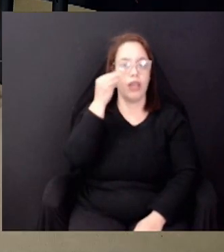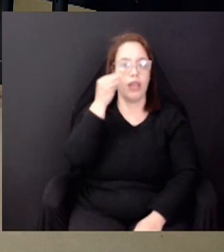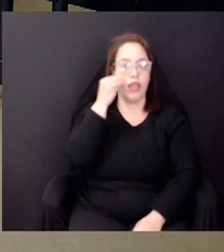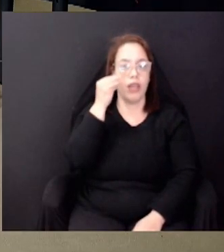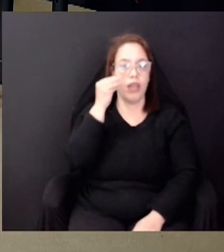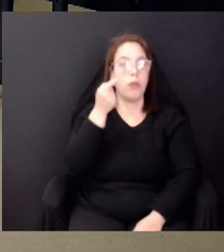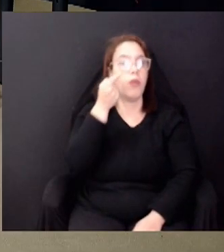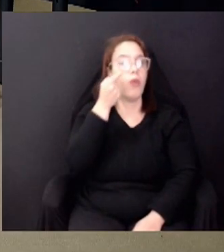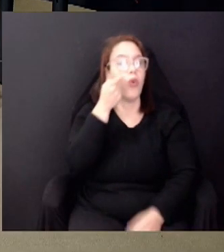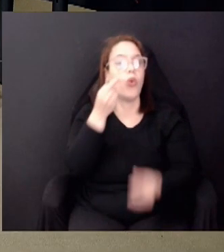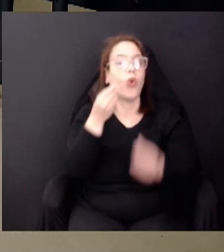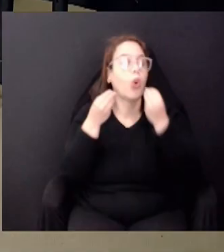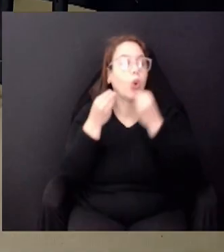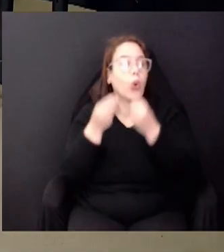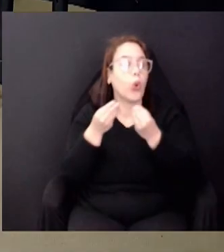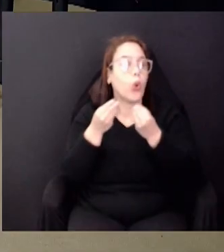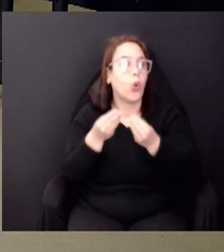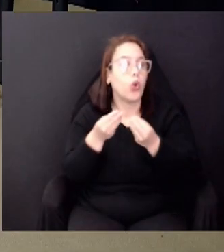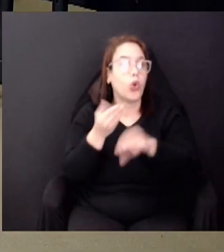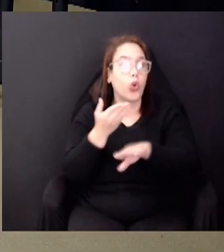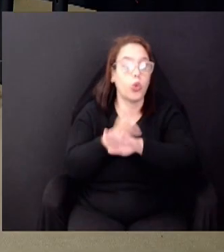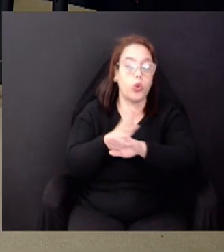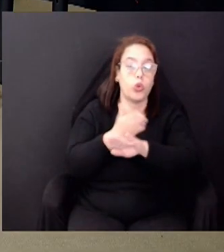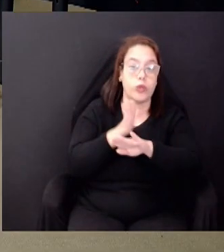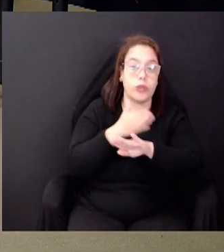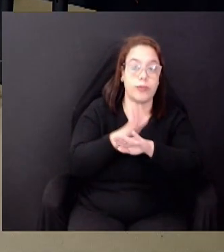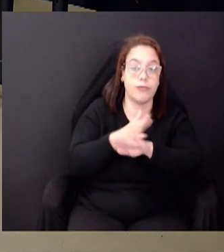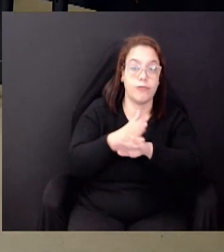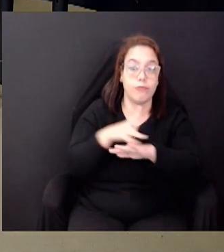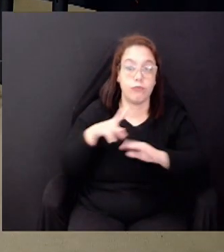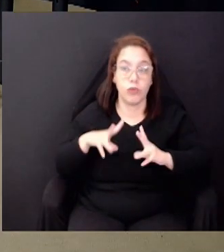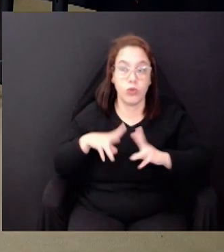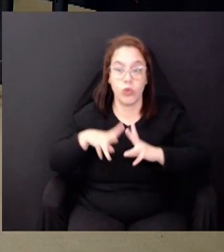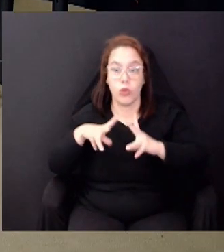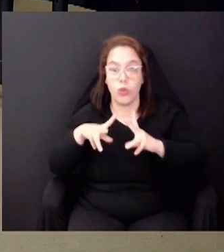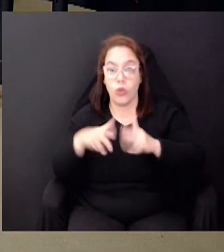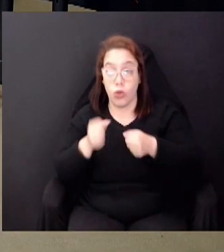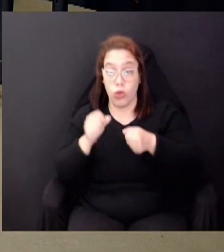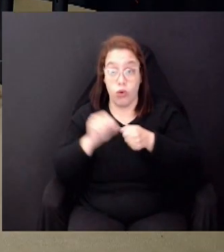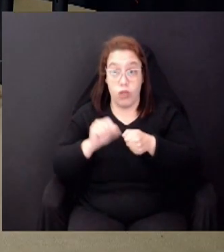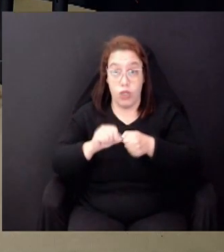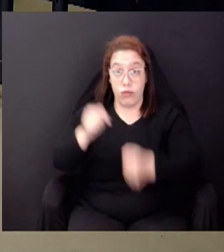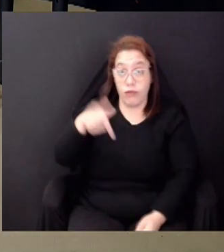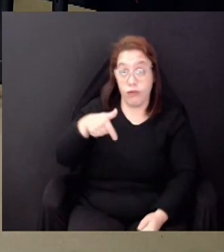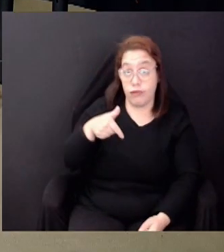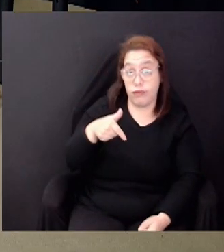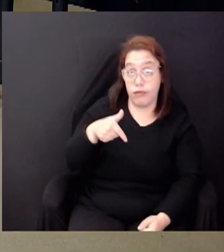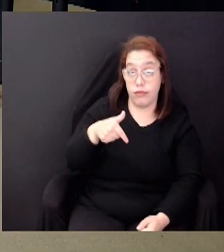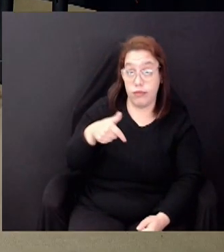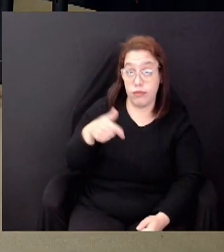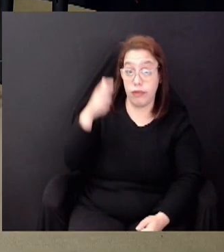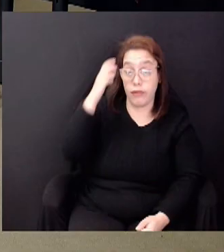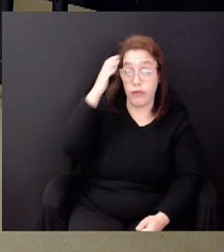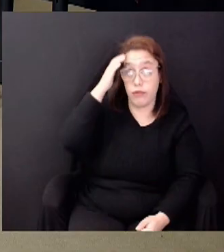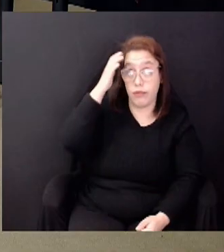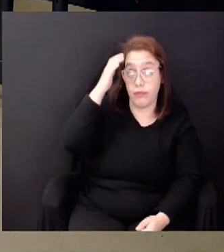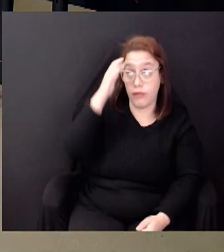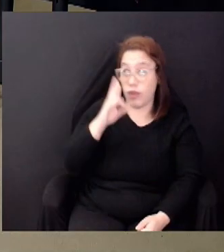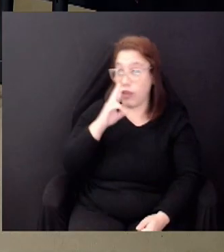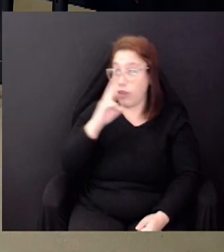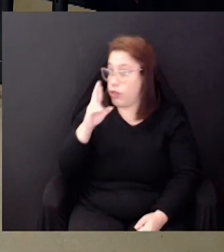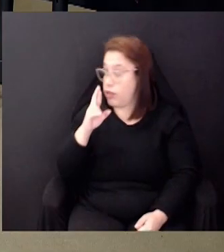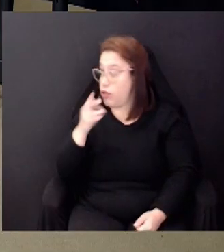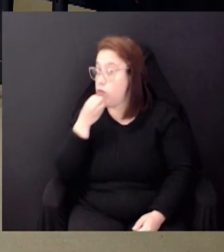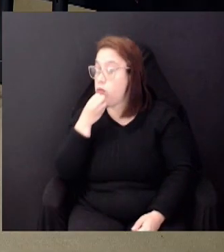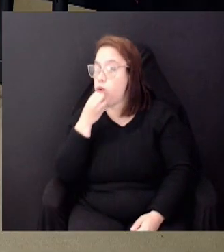como funciona na prática isso tudo que nós falamos aqui. Quem sabe o cérebro da gente responde de uma maneira positiva e a